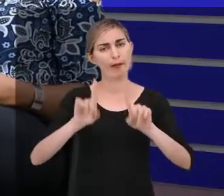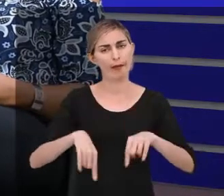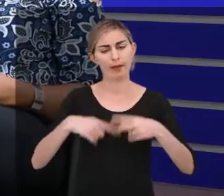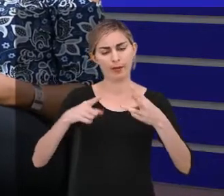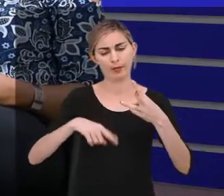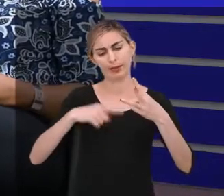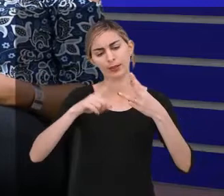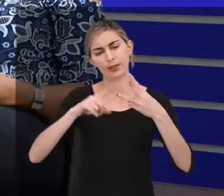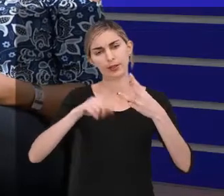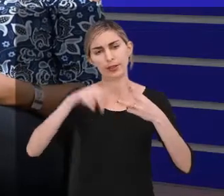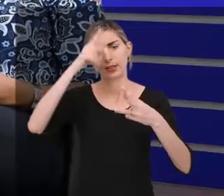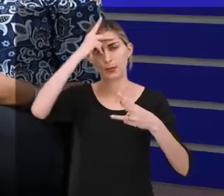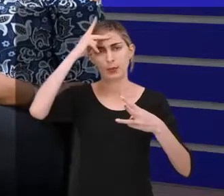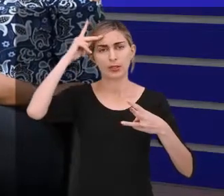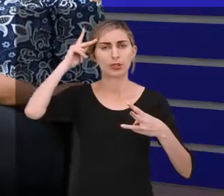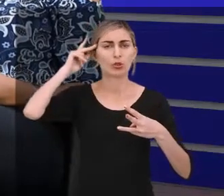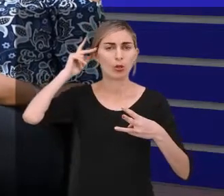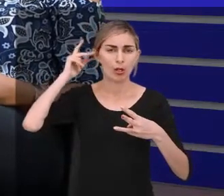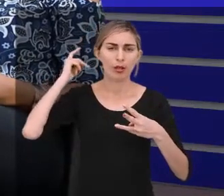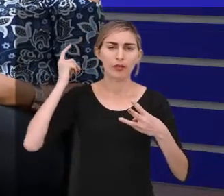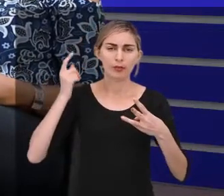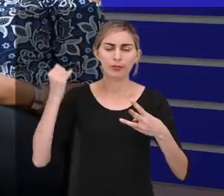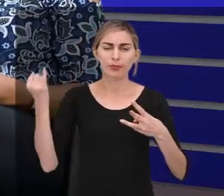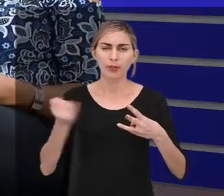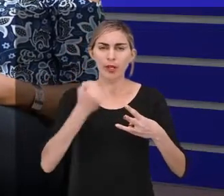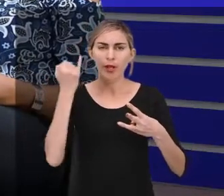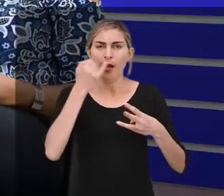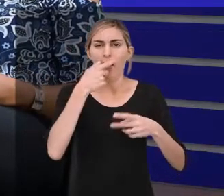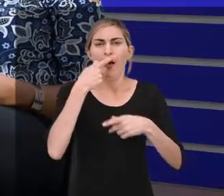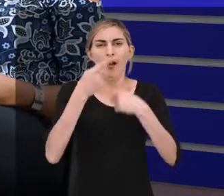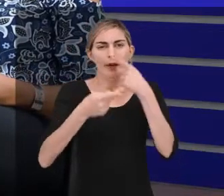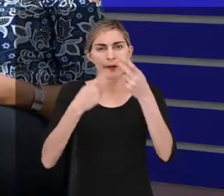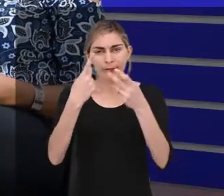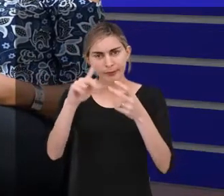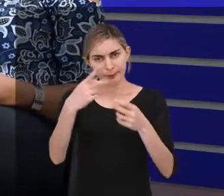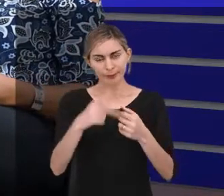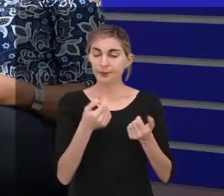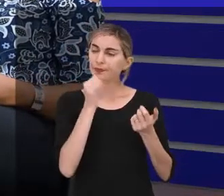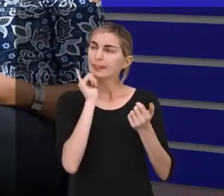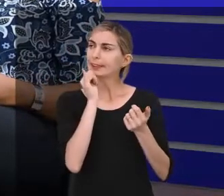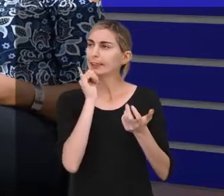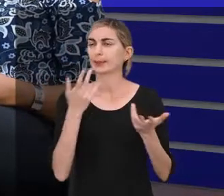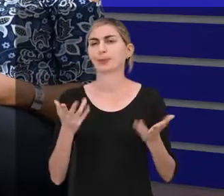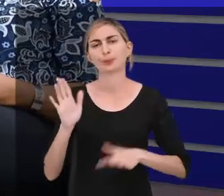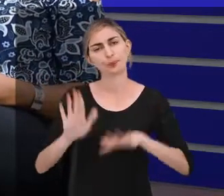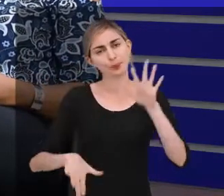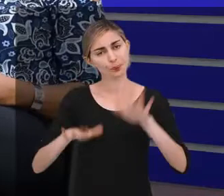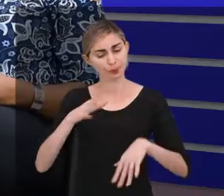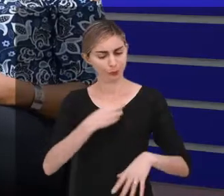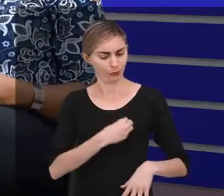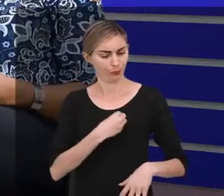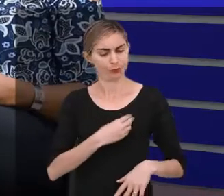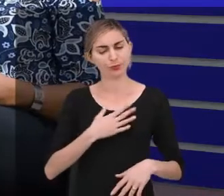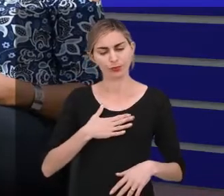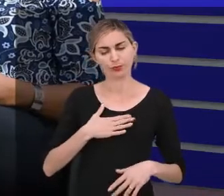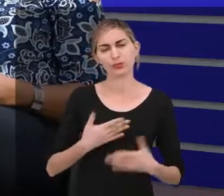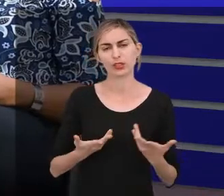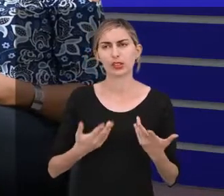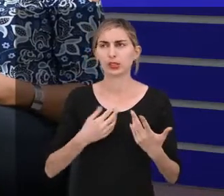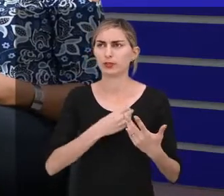terceira pessoa, né? E aí é importante falar para vocês que em determinados momentos da nossa vida e